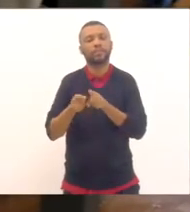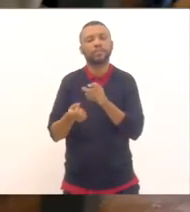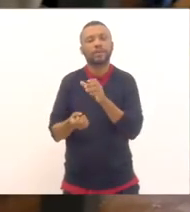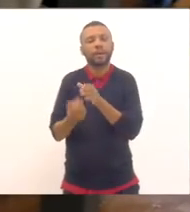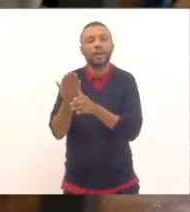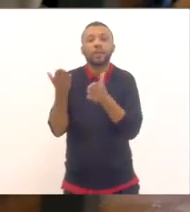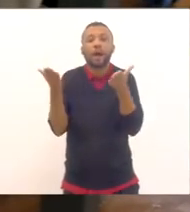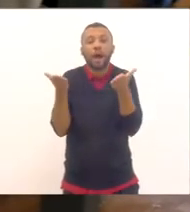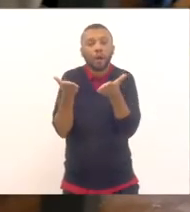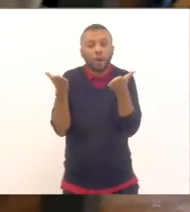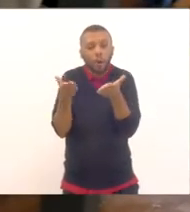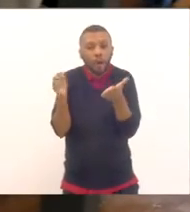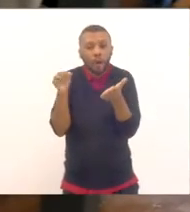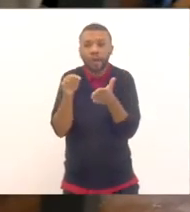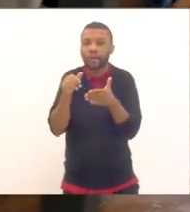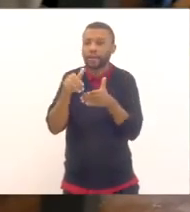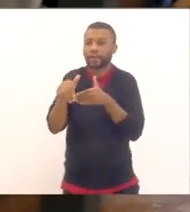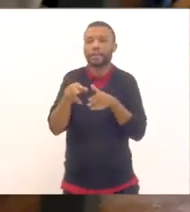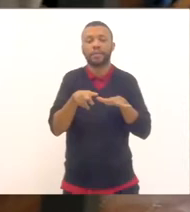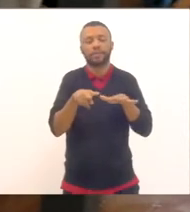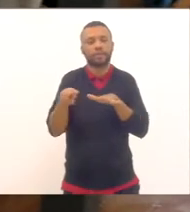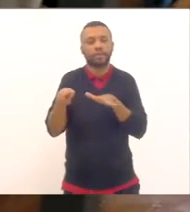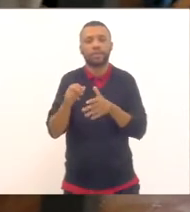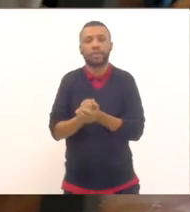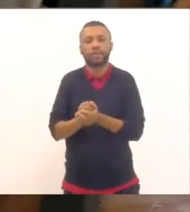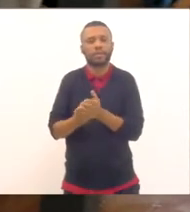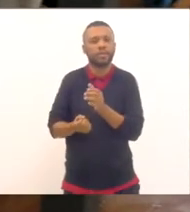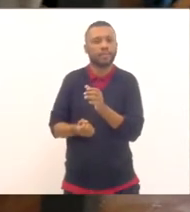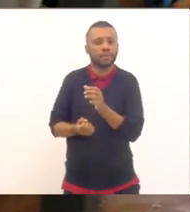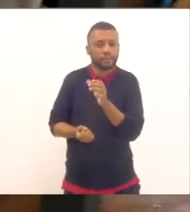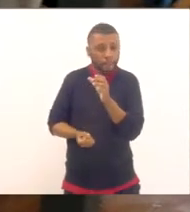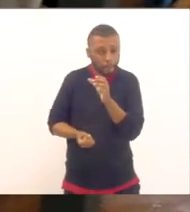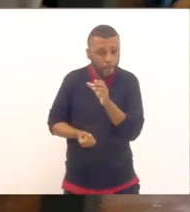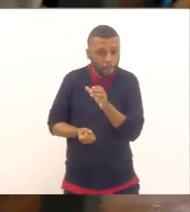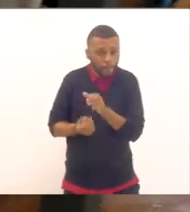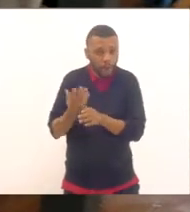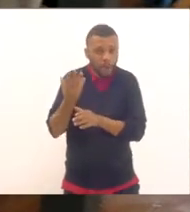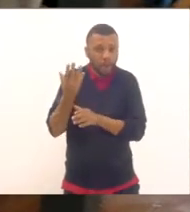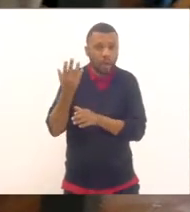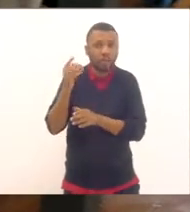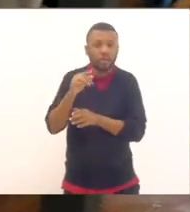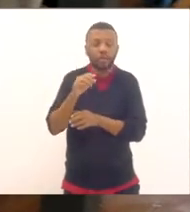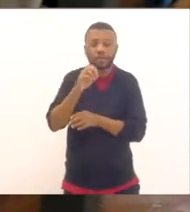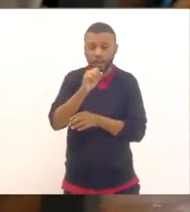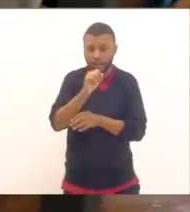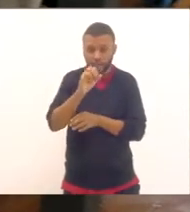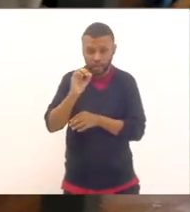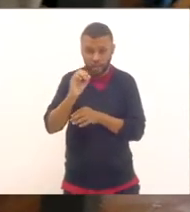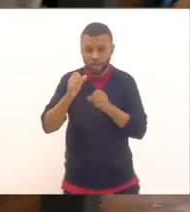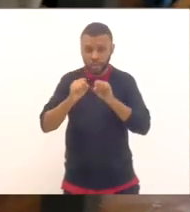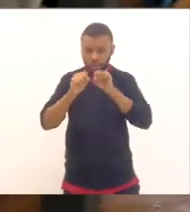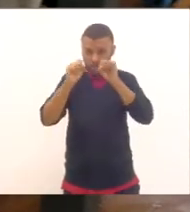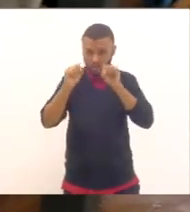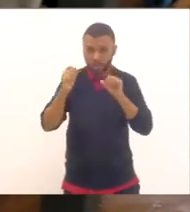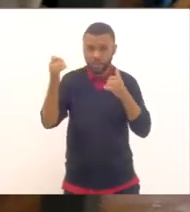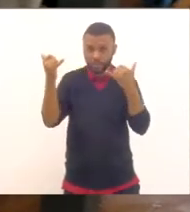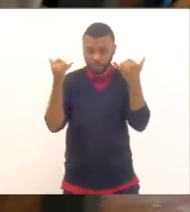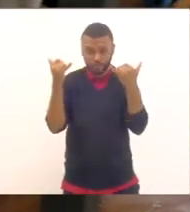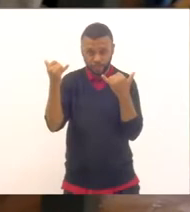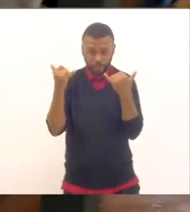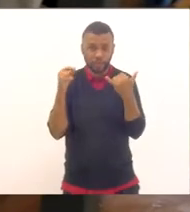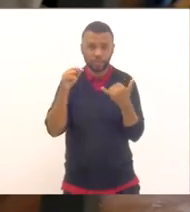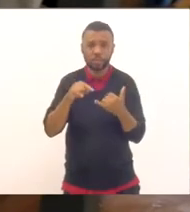sua bloqueado agora essa semana foi solicitado e implementado agora já está implementado não é CEO cá nosso sistema de de dados